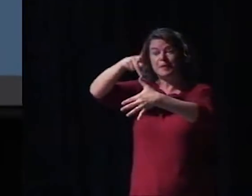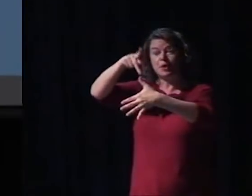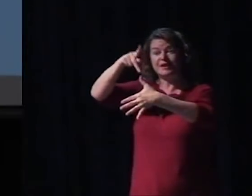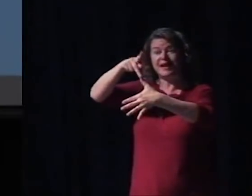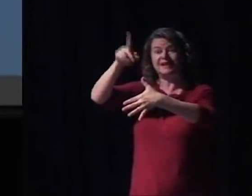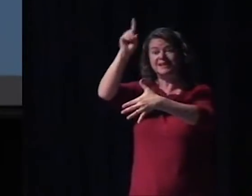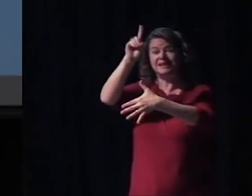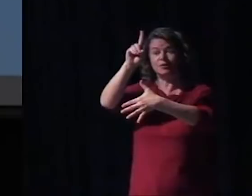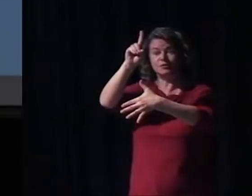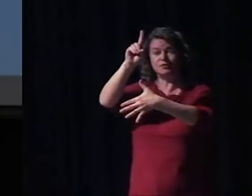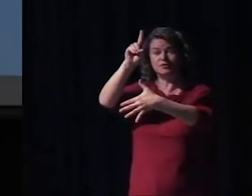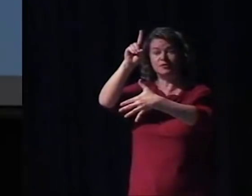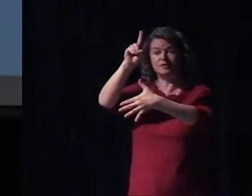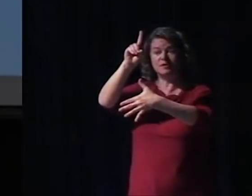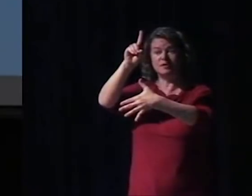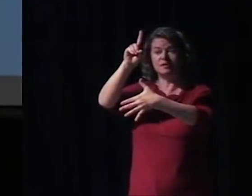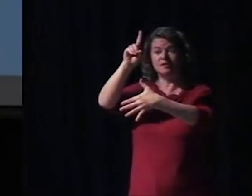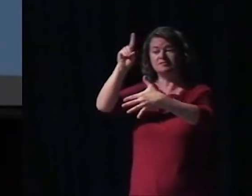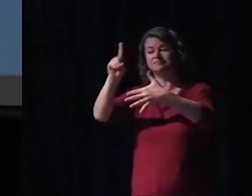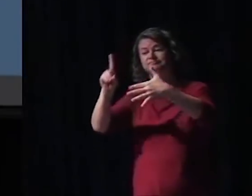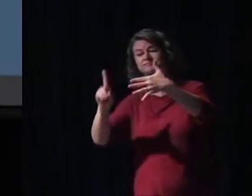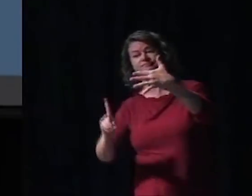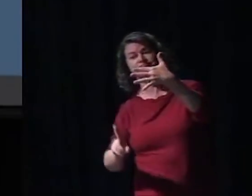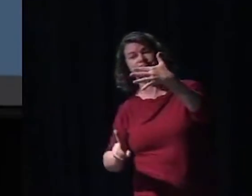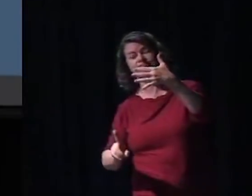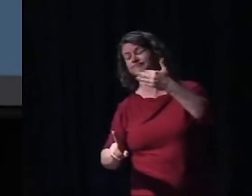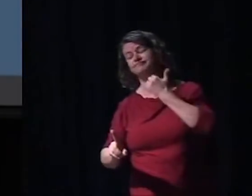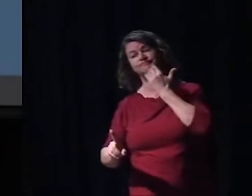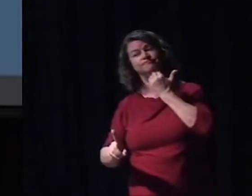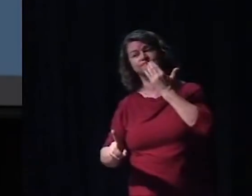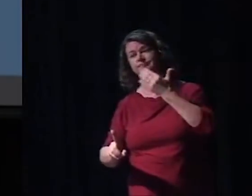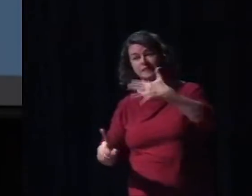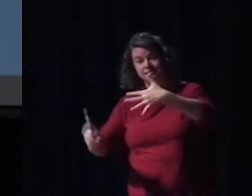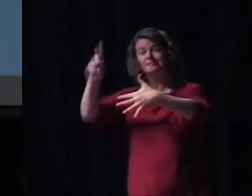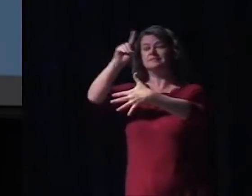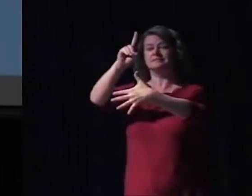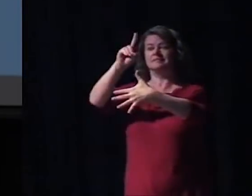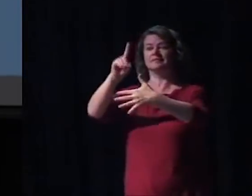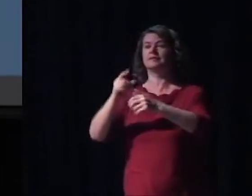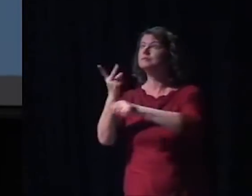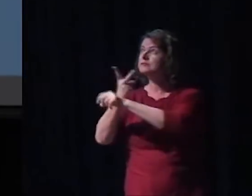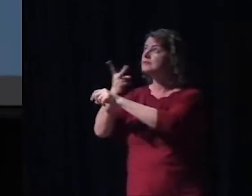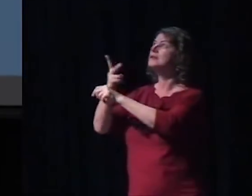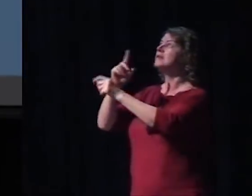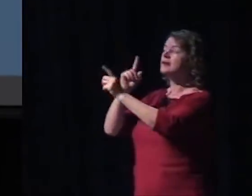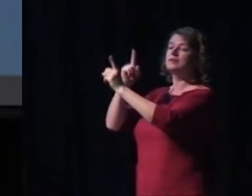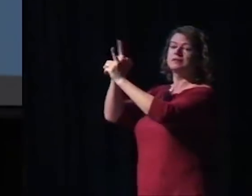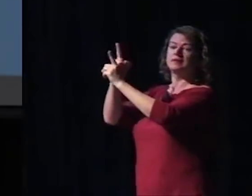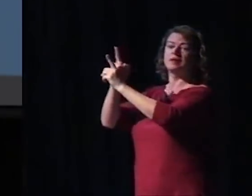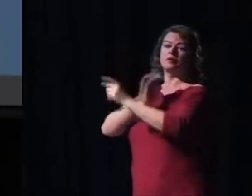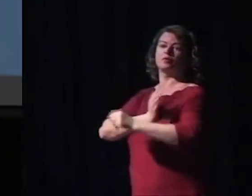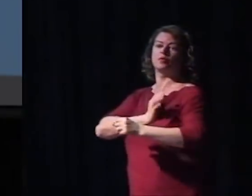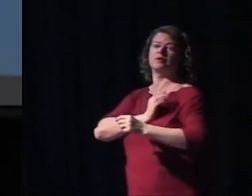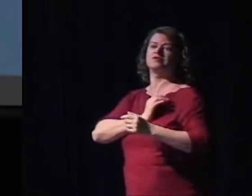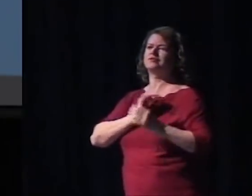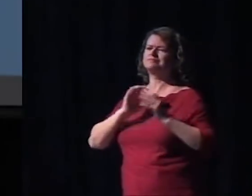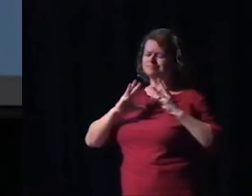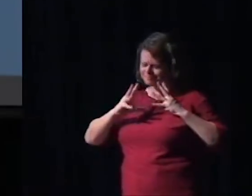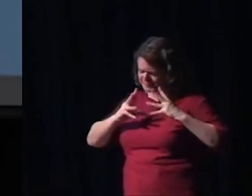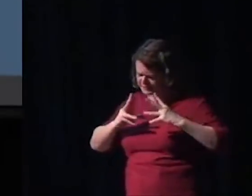Buscar-me-eis e me achareis quando me buscar de todo o vosso coração. Amém? Vamos orar e vamos encerrar. Fique em pé em nome de